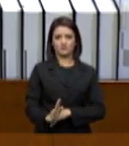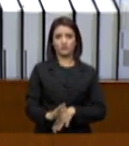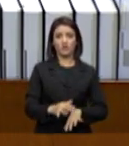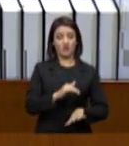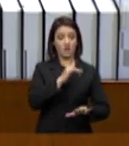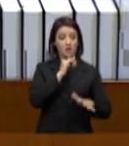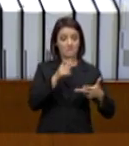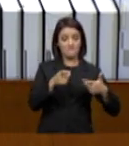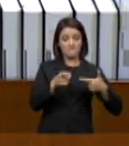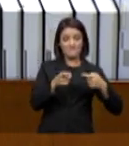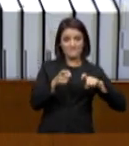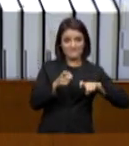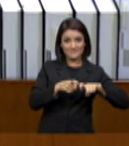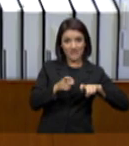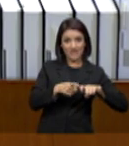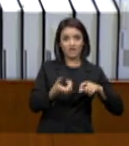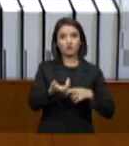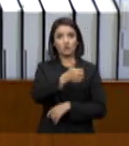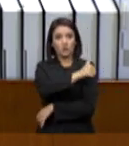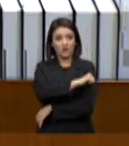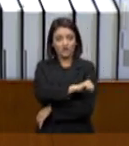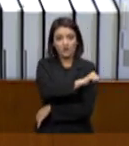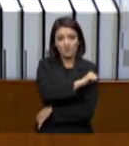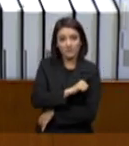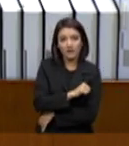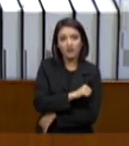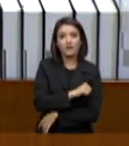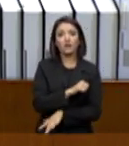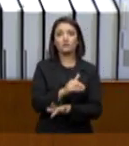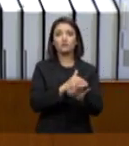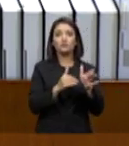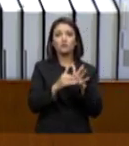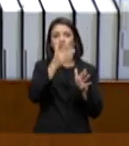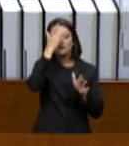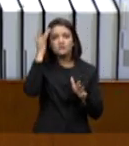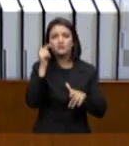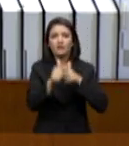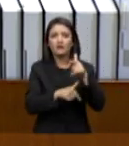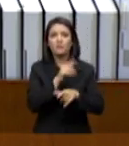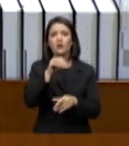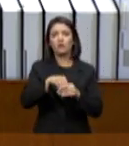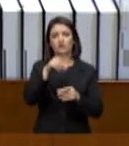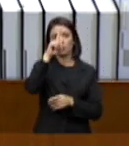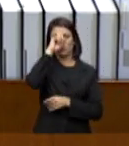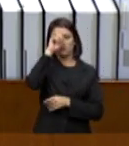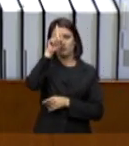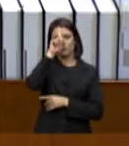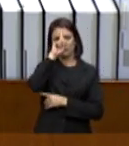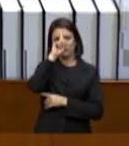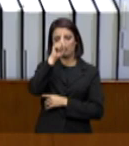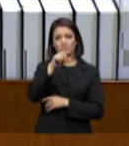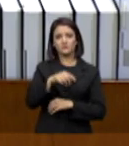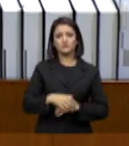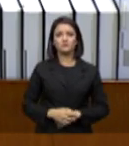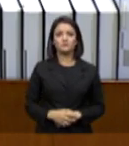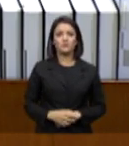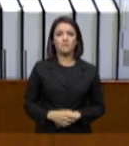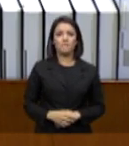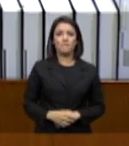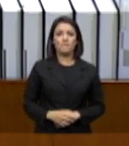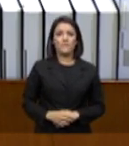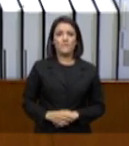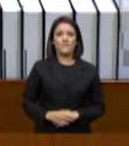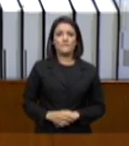médicos e enfermeiros o e todos aqueles que atuam em hospitais é